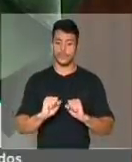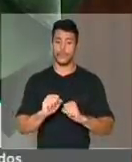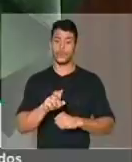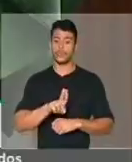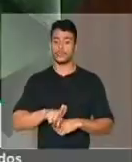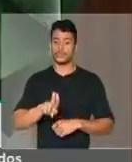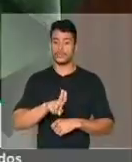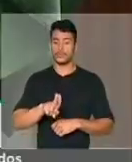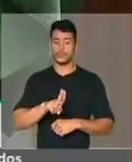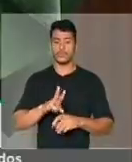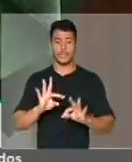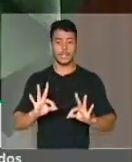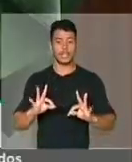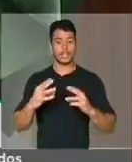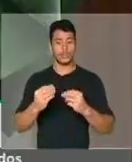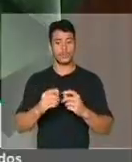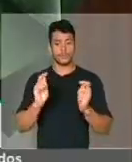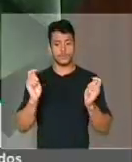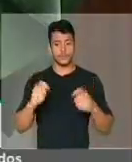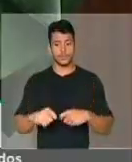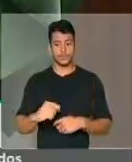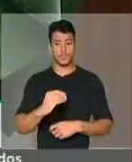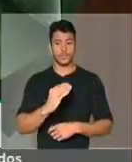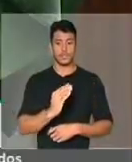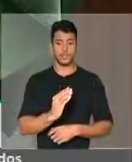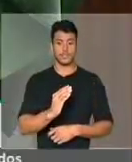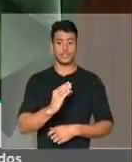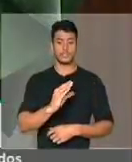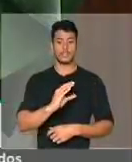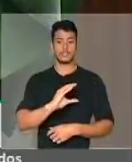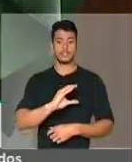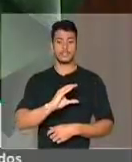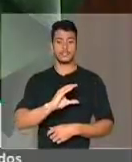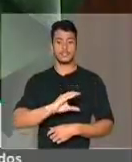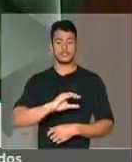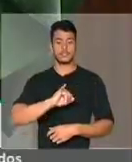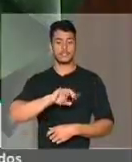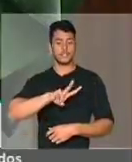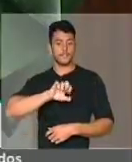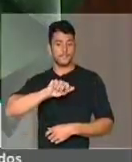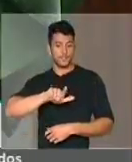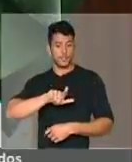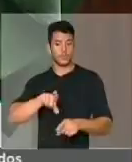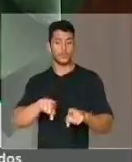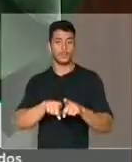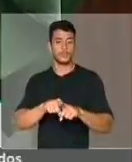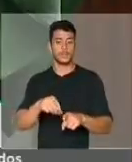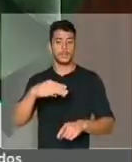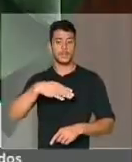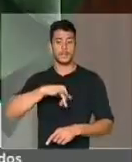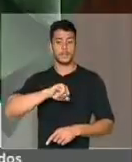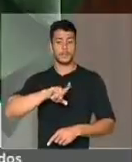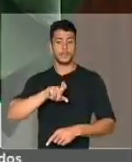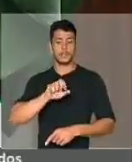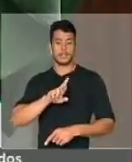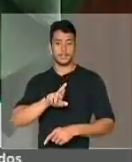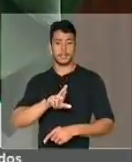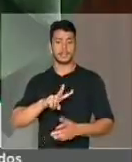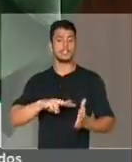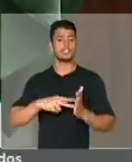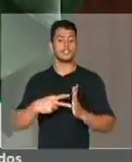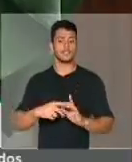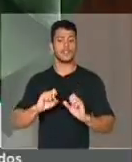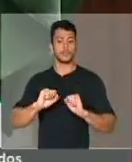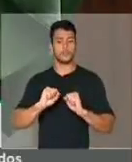em órgãos civis e militares, da União e dos Estados. Significa dizer que ele pode